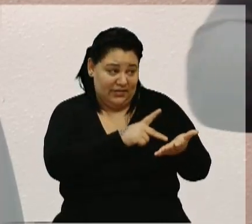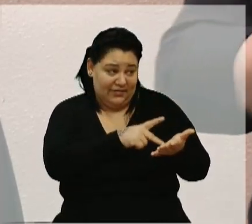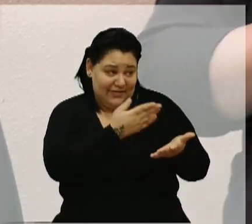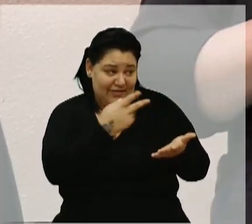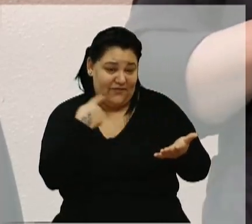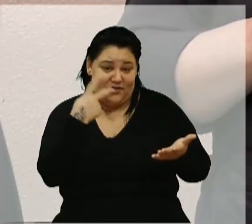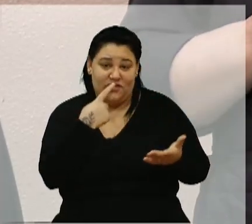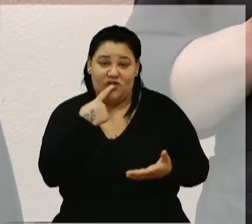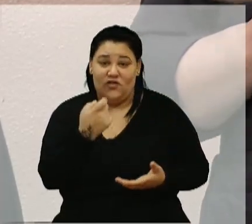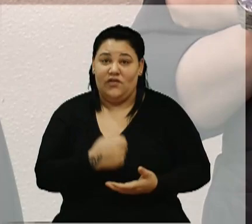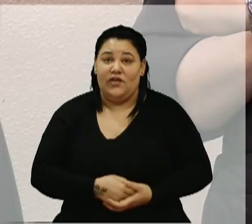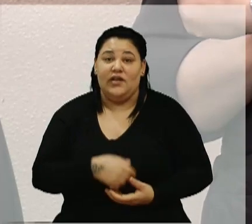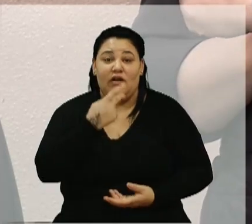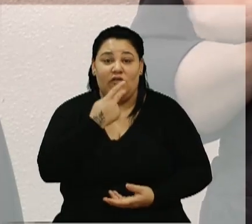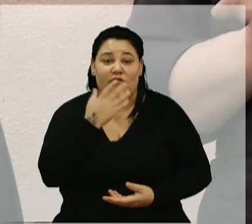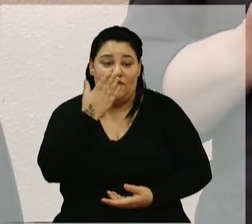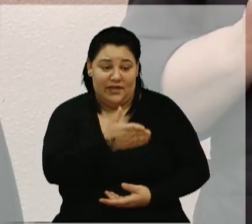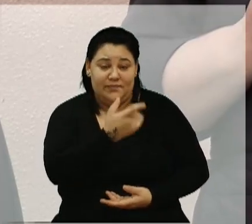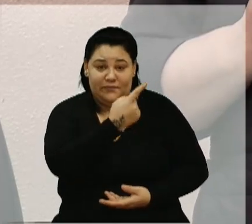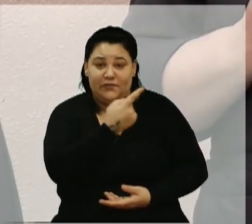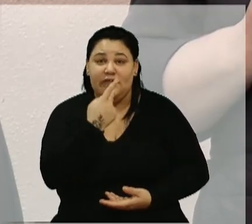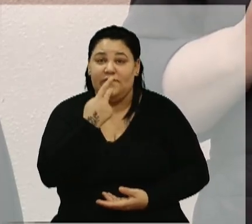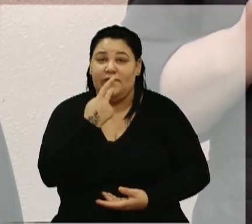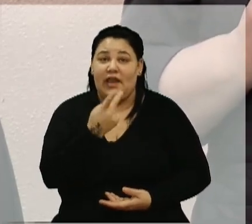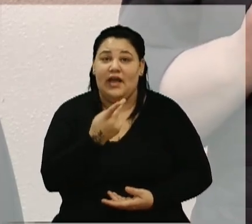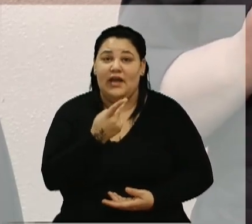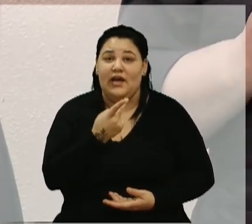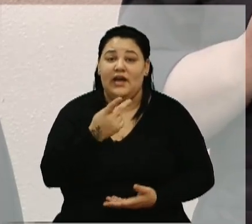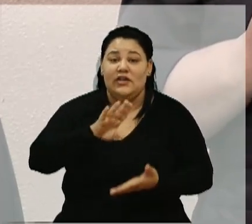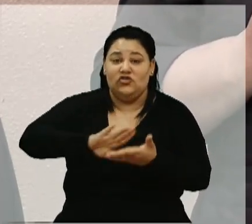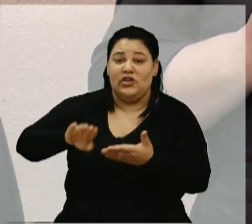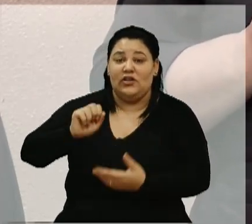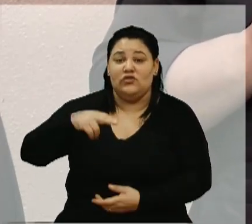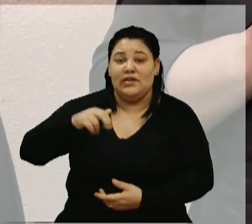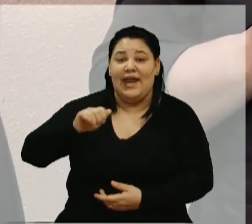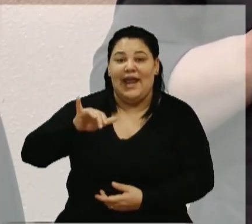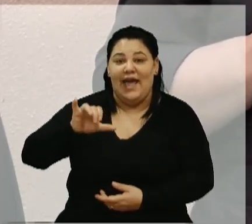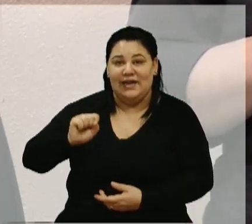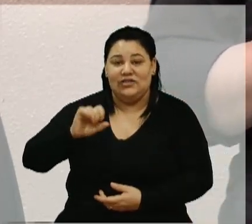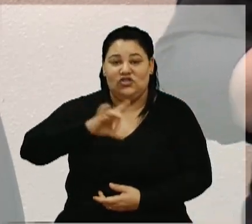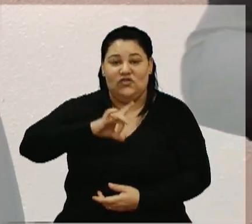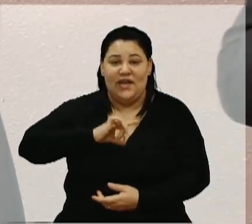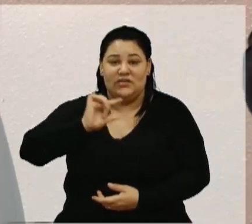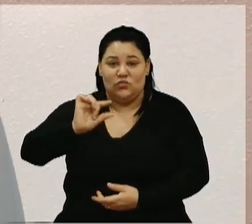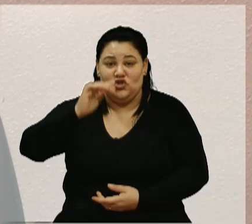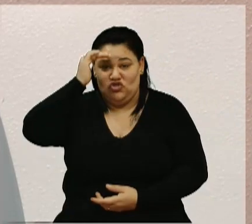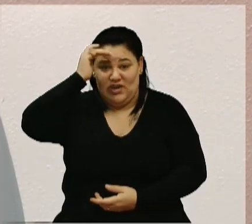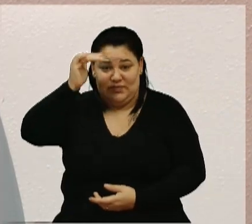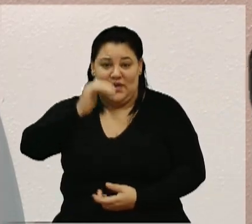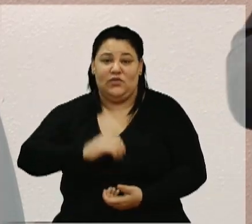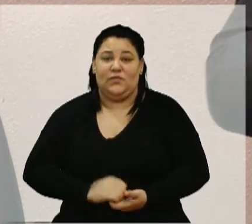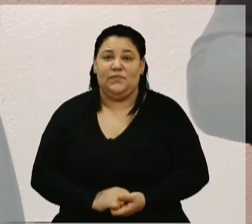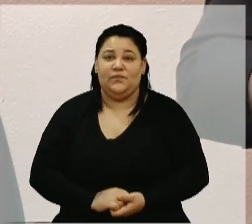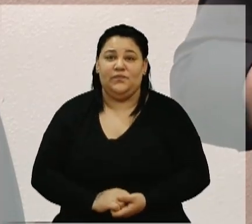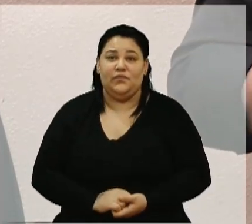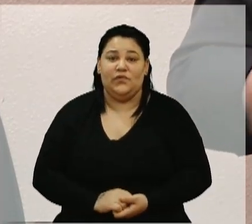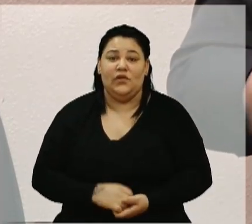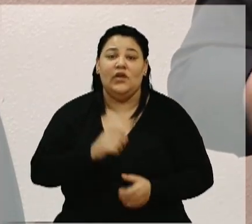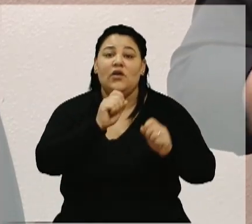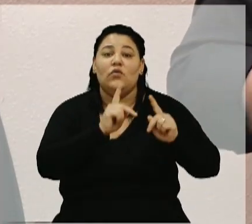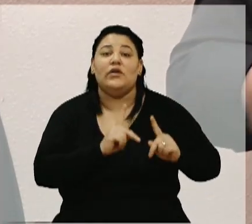eu vou direcionar para a senhora, que foi ali falar e deveria retirar dos anais, se a senhora tivesse um pouquinho de respeito com quem empreende